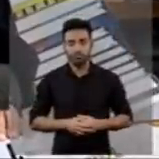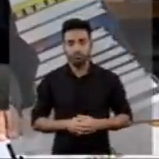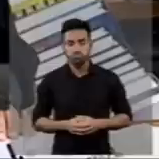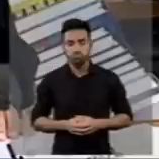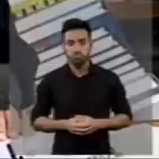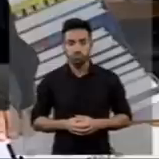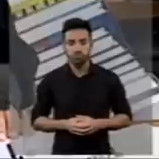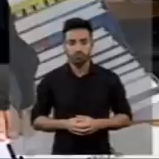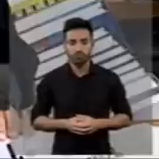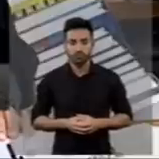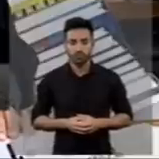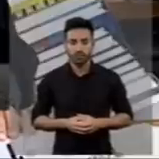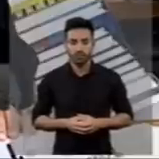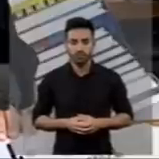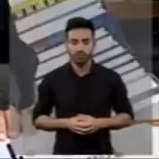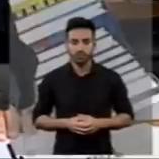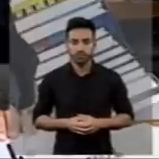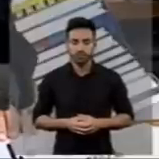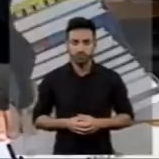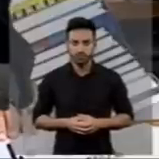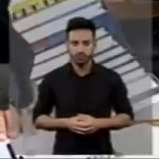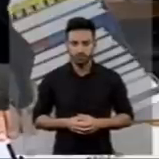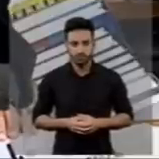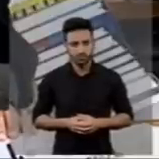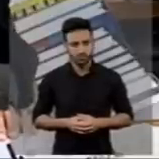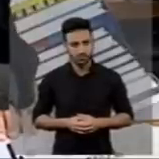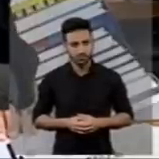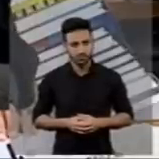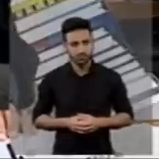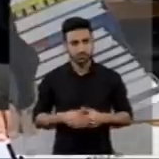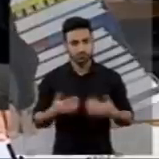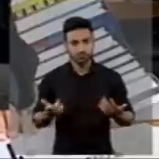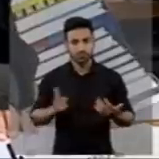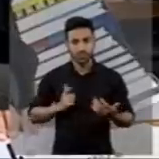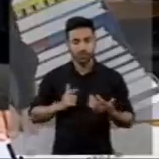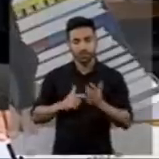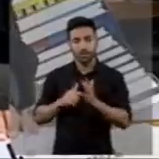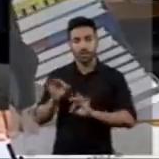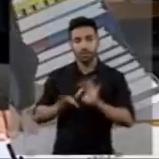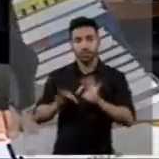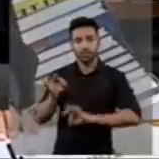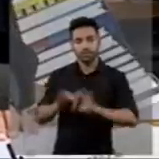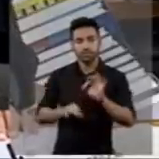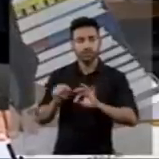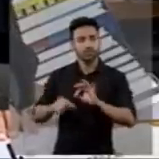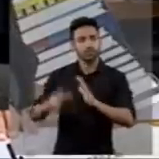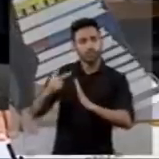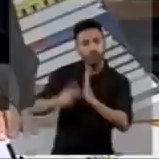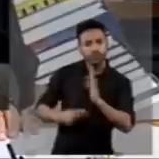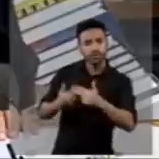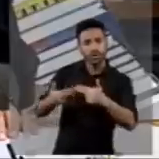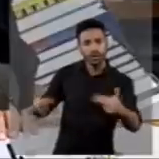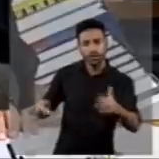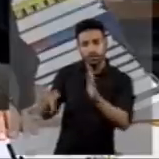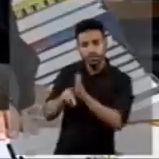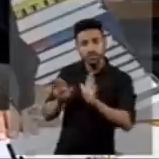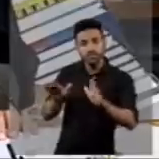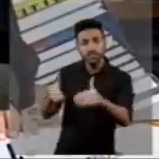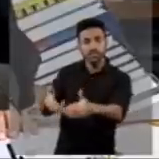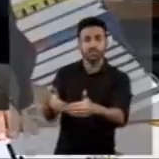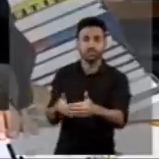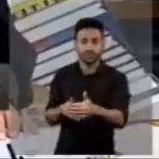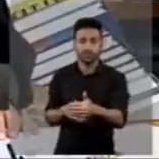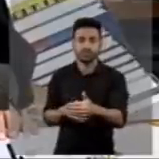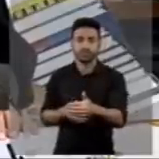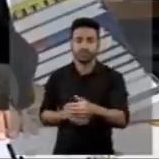Subverte-se, consequentemente, até mesmo a elaboração de políticas públicas específicas